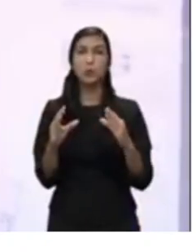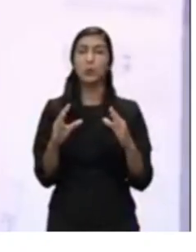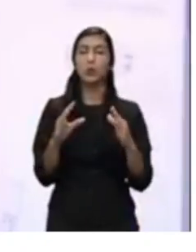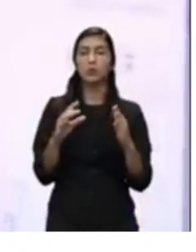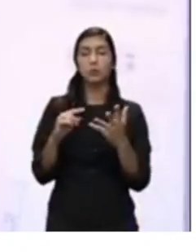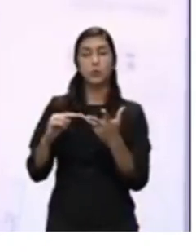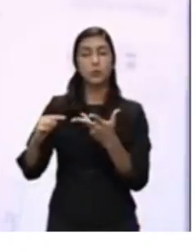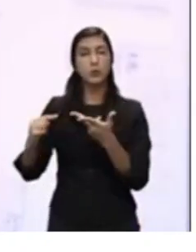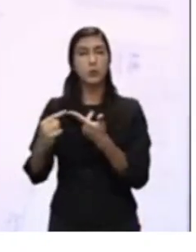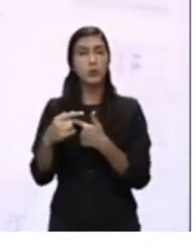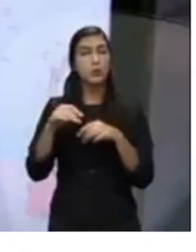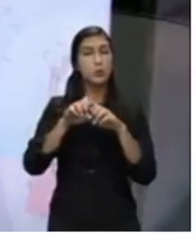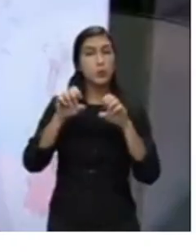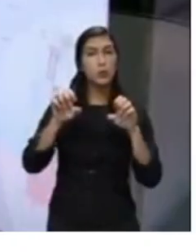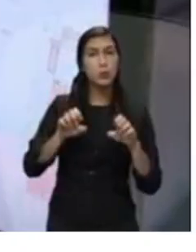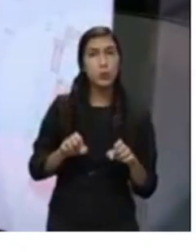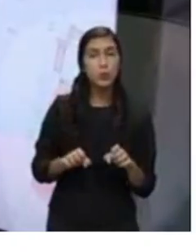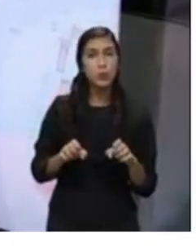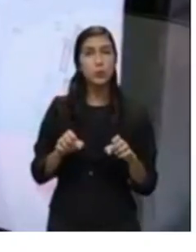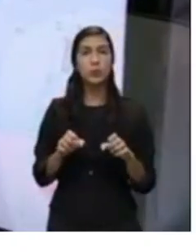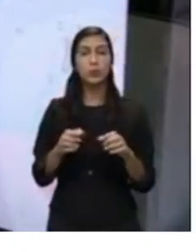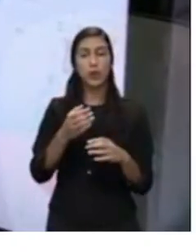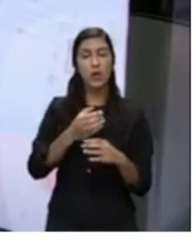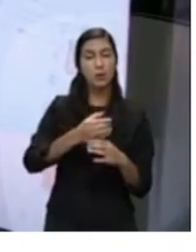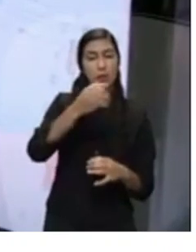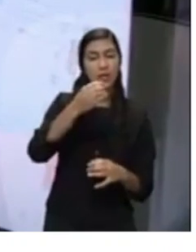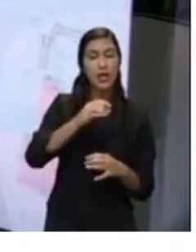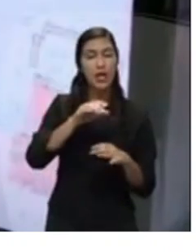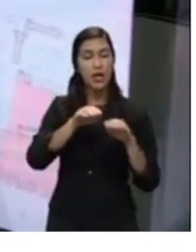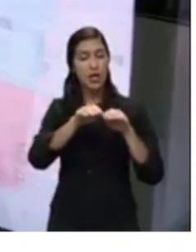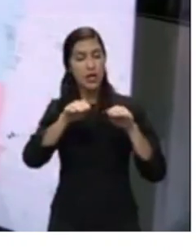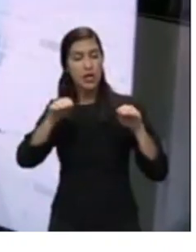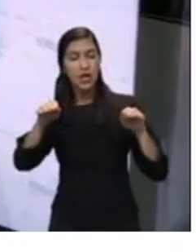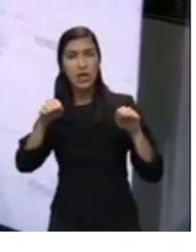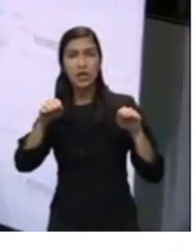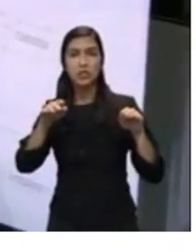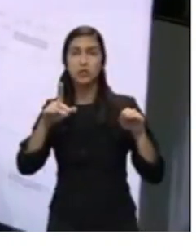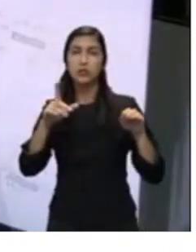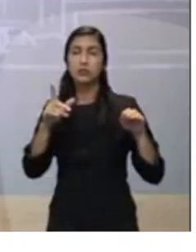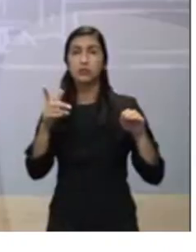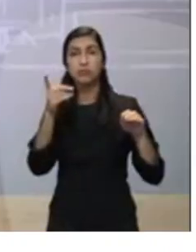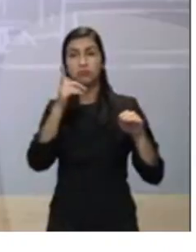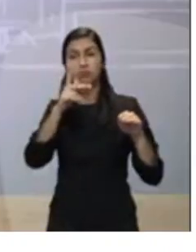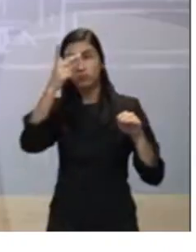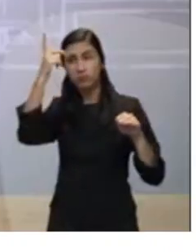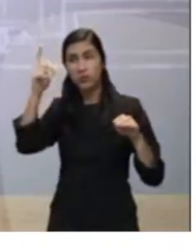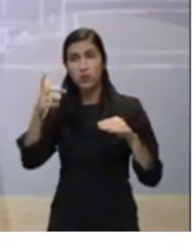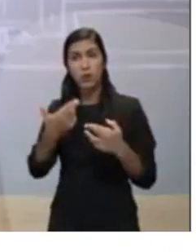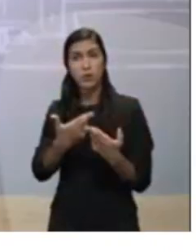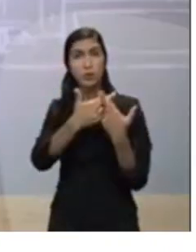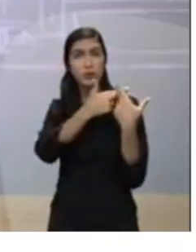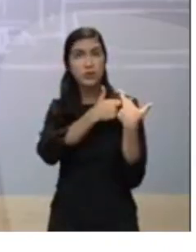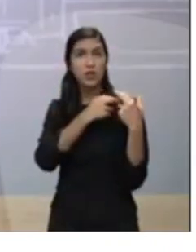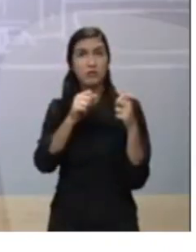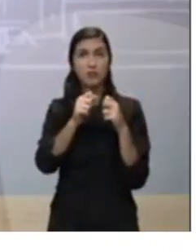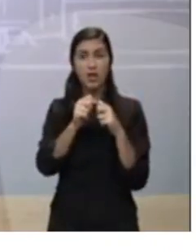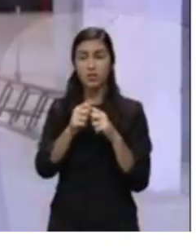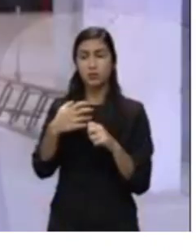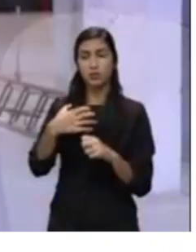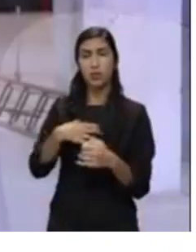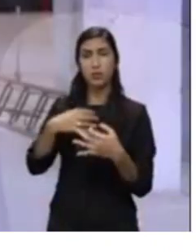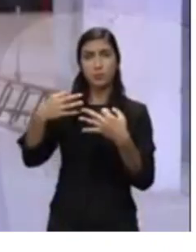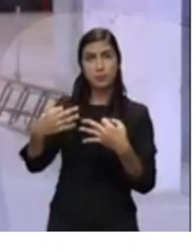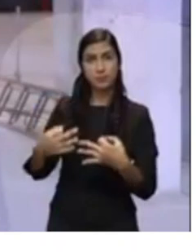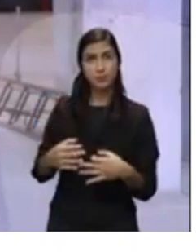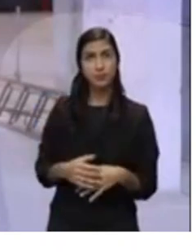os elementos de estrutura, como de todos os pilares, lajes, vigas, todos, para que o responsável execute na obra